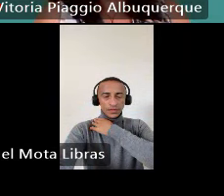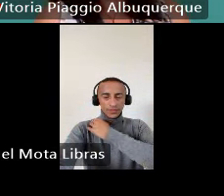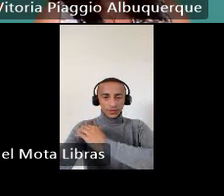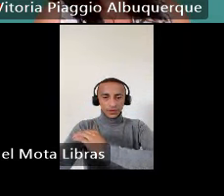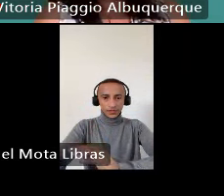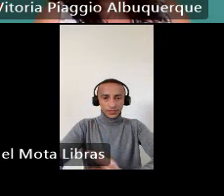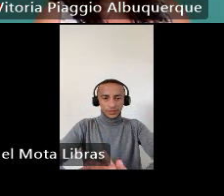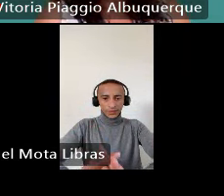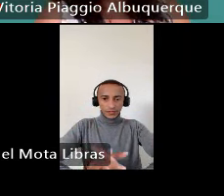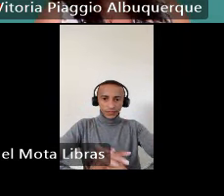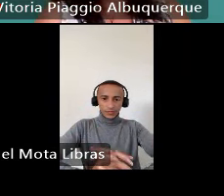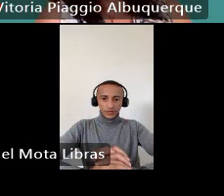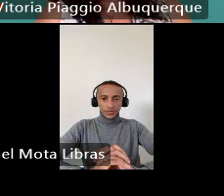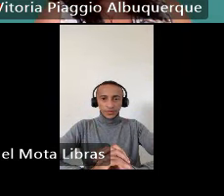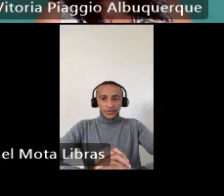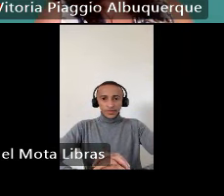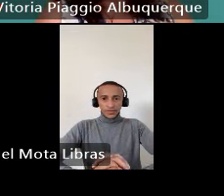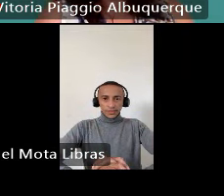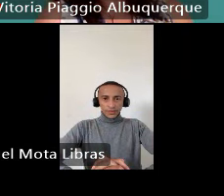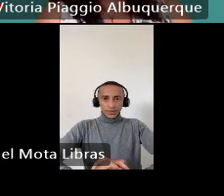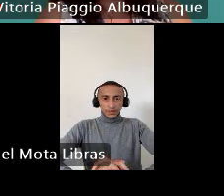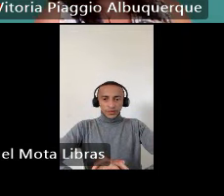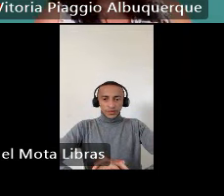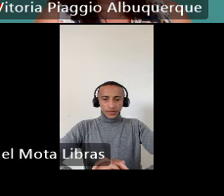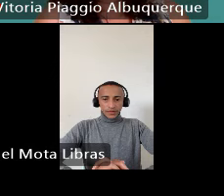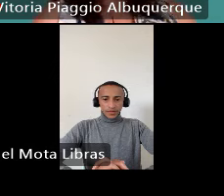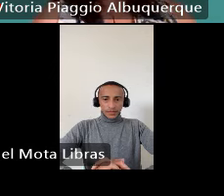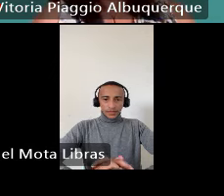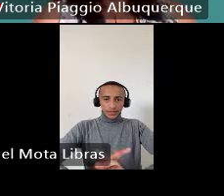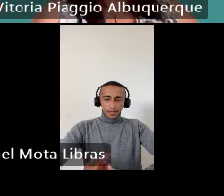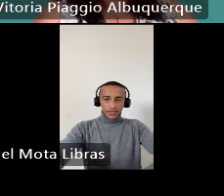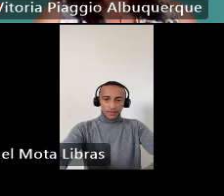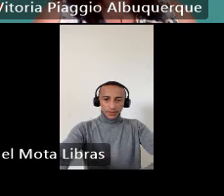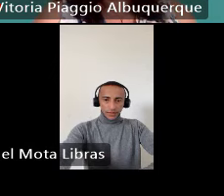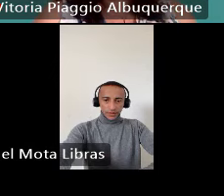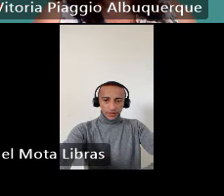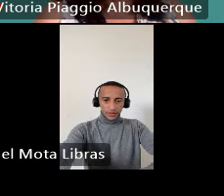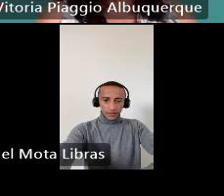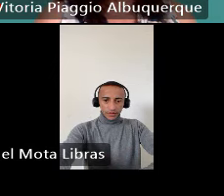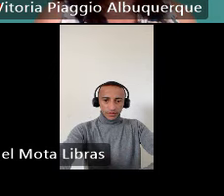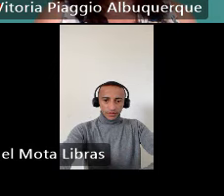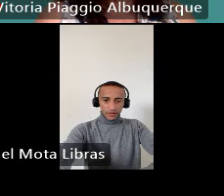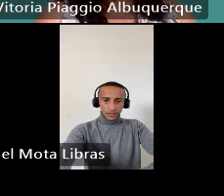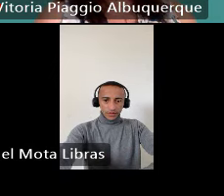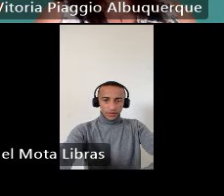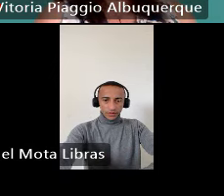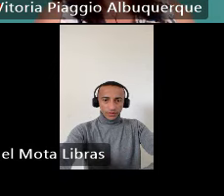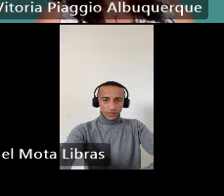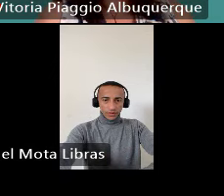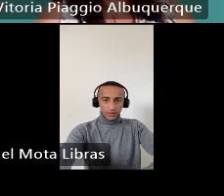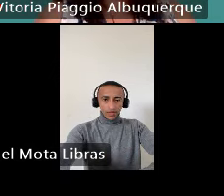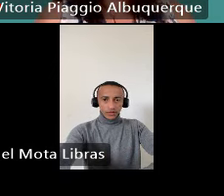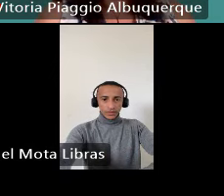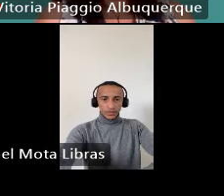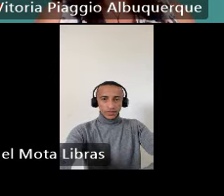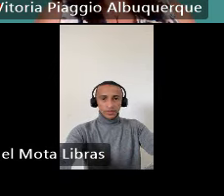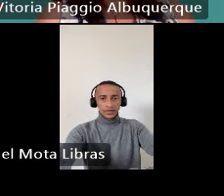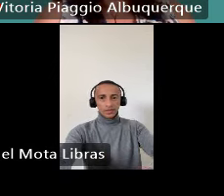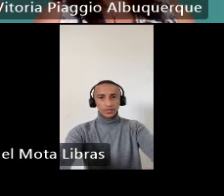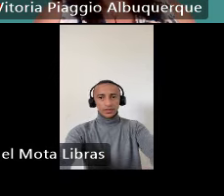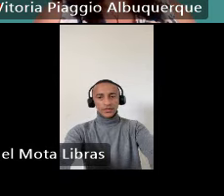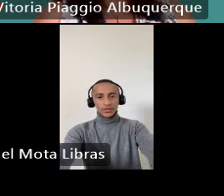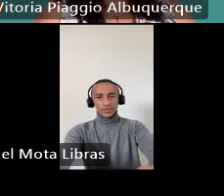a gente quer resolver ter uma clareza muito grande disso o outro passo é coletar os dados coletar as evidências para que a gente possa